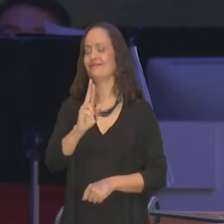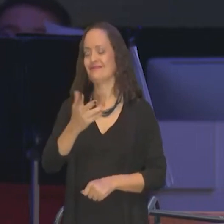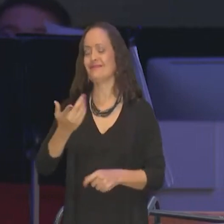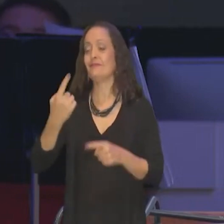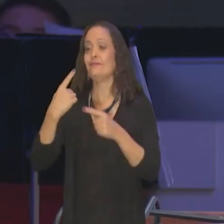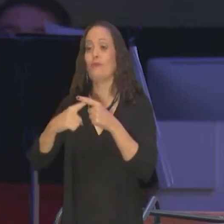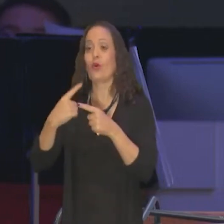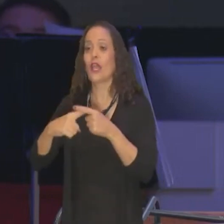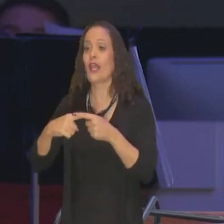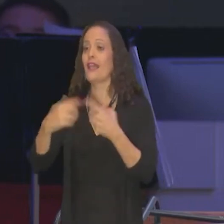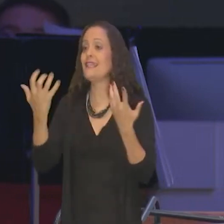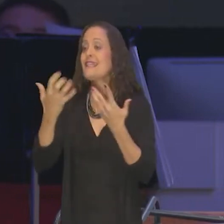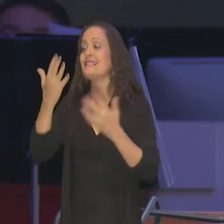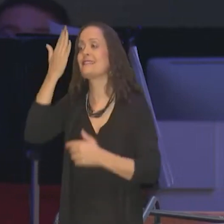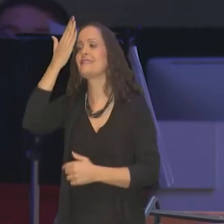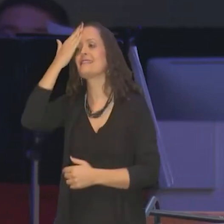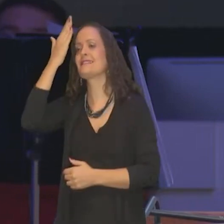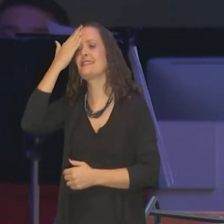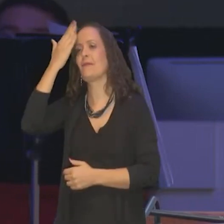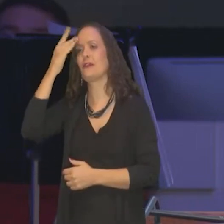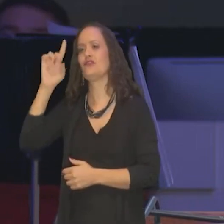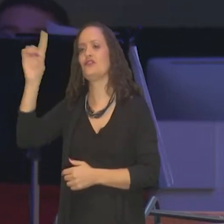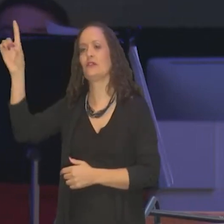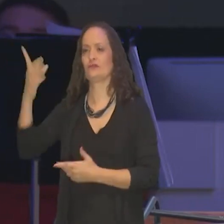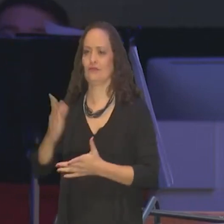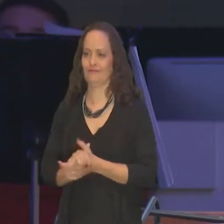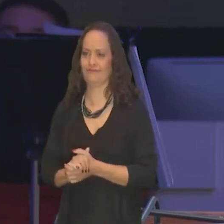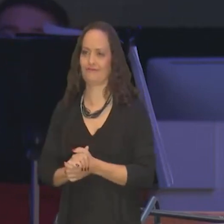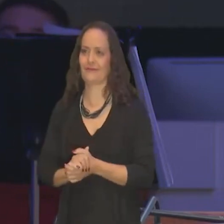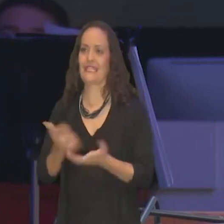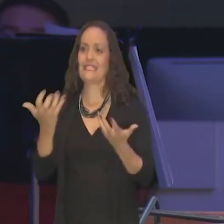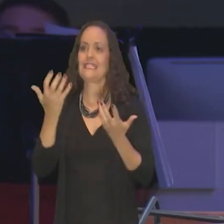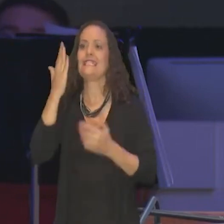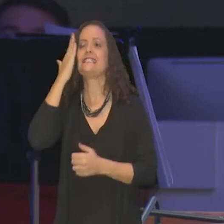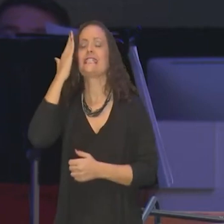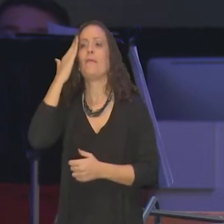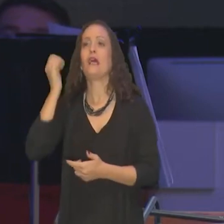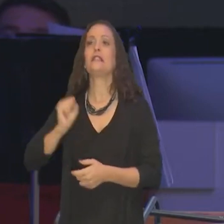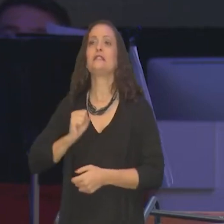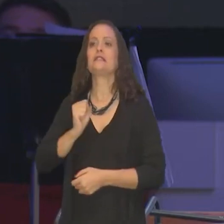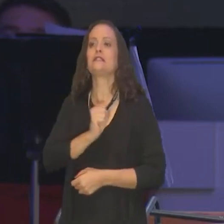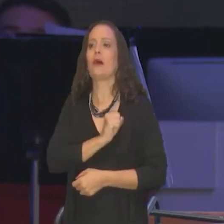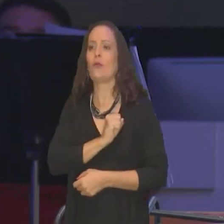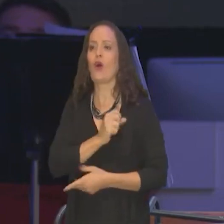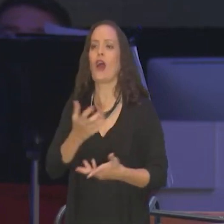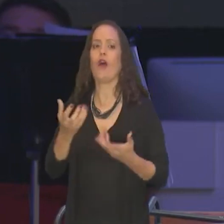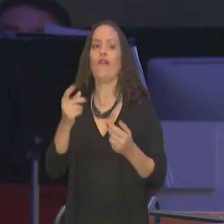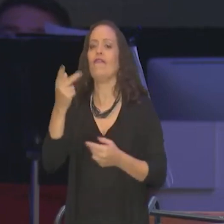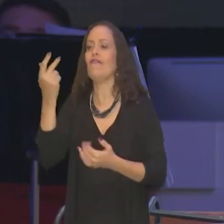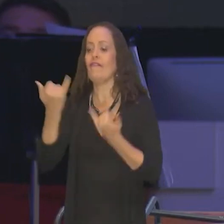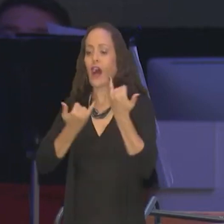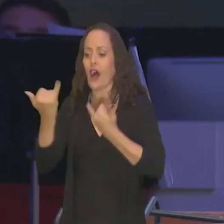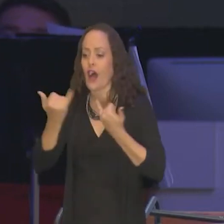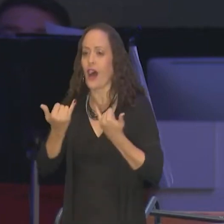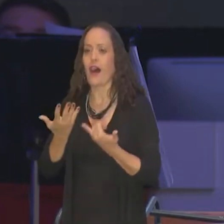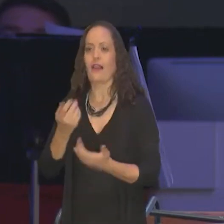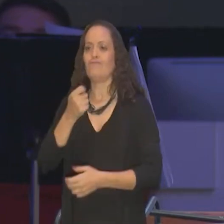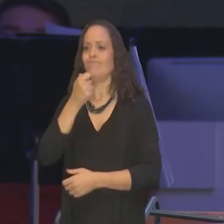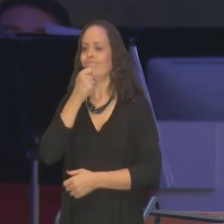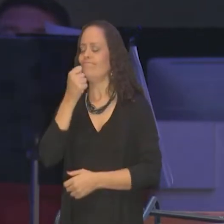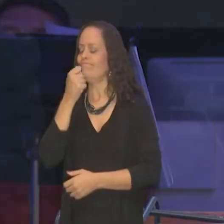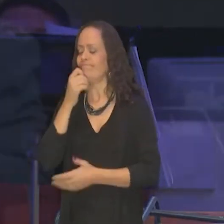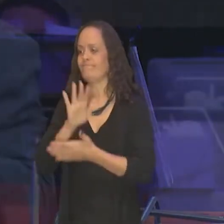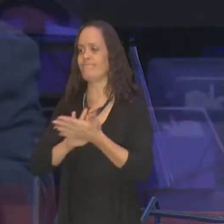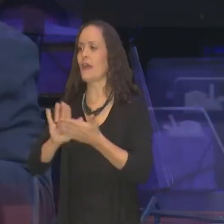para que aquela pessoa suscitasse o espírito de Samuel, para falar com ele. Por quê? Porque Deus já não falava mais